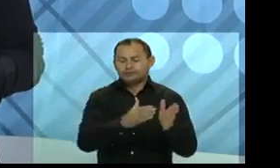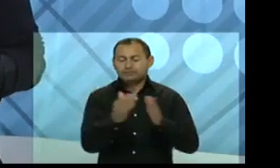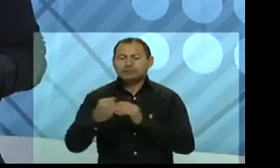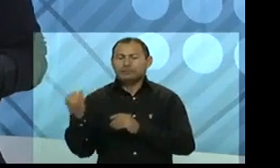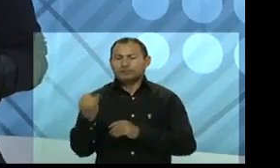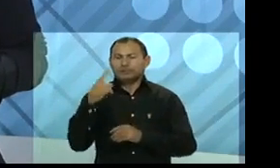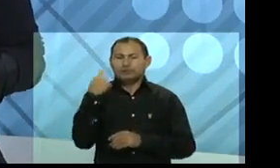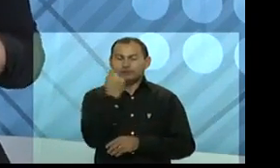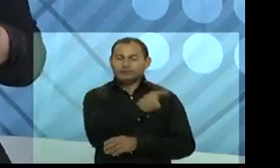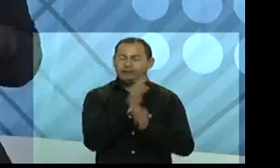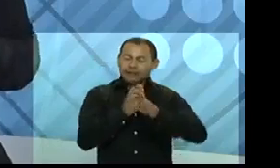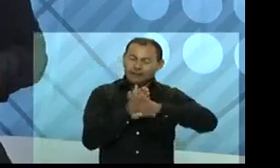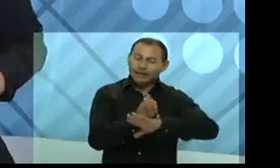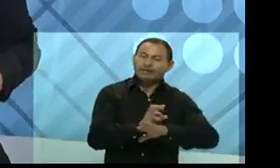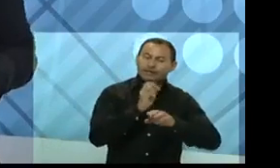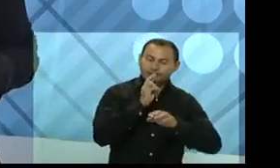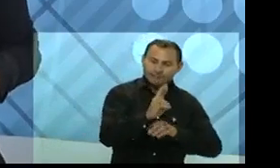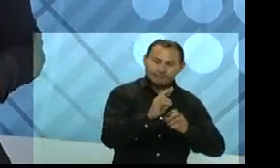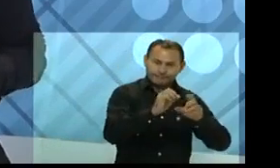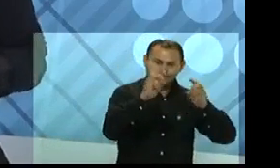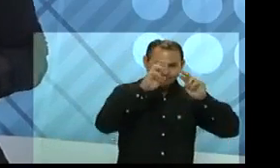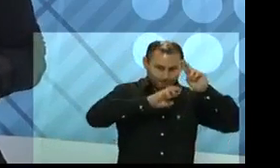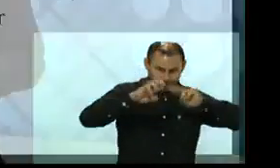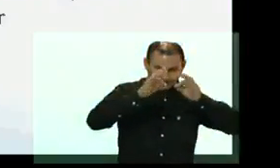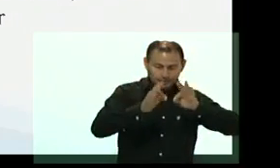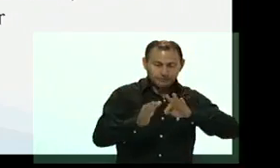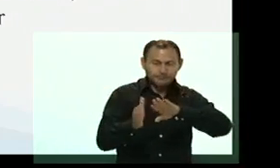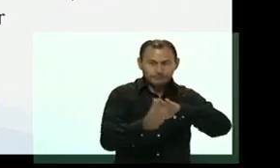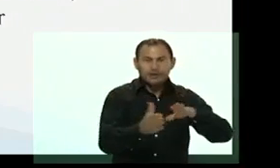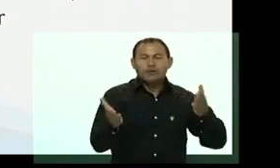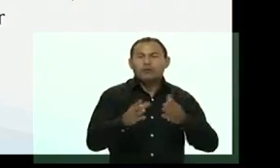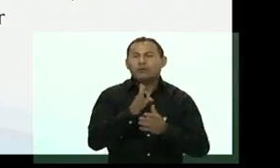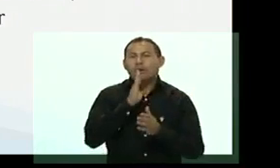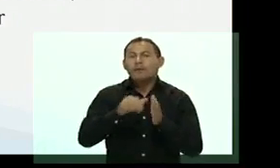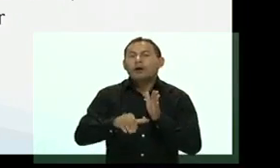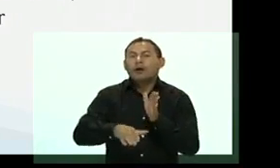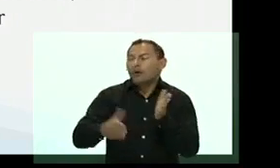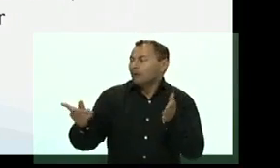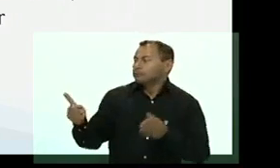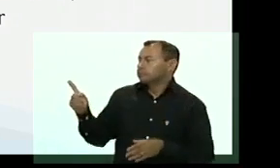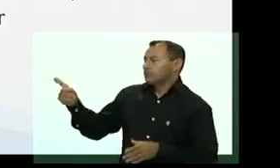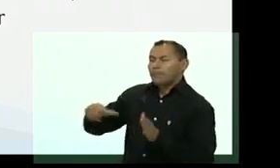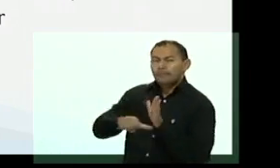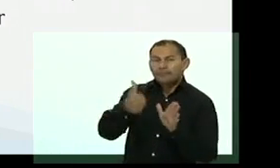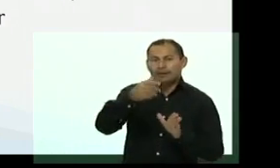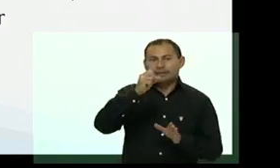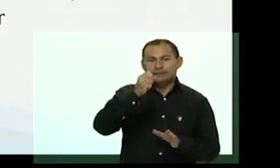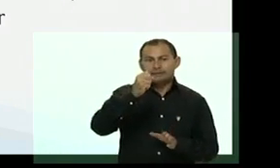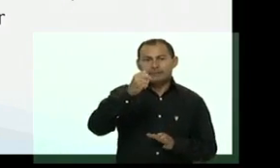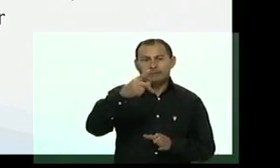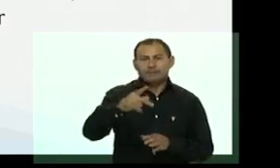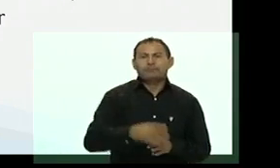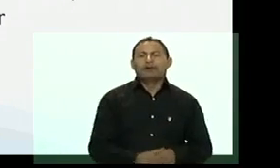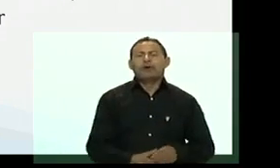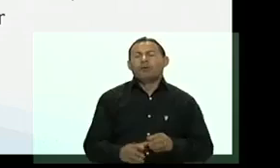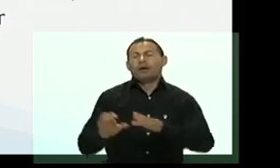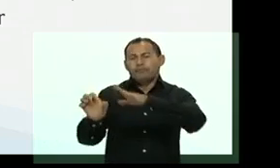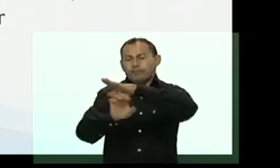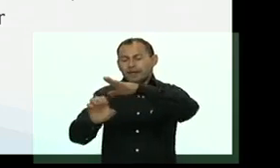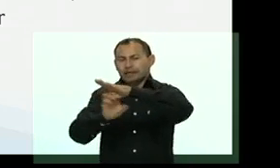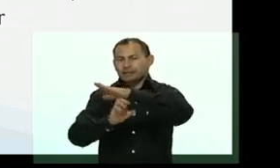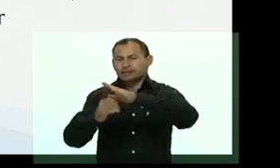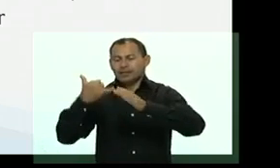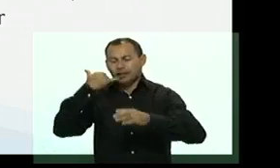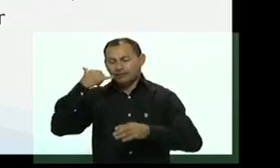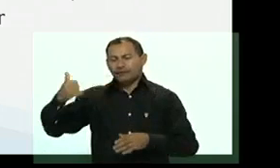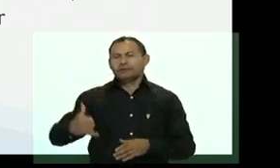instituição, tá bom? Vamos conhecer a nossa primeira situação. Então, uma companhia telefônica quer estimar o número